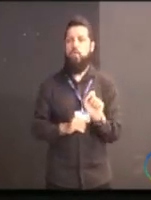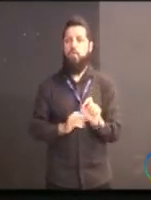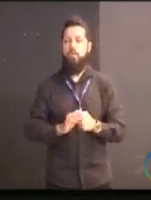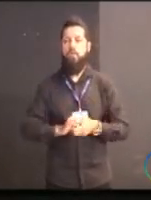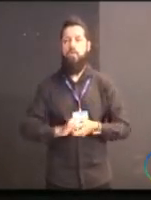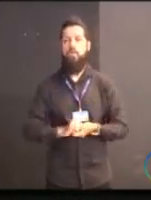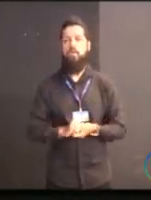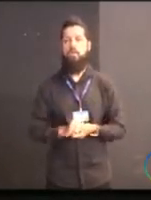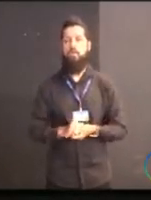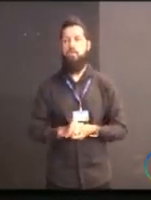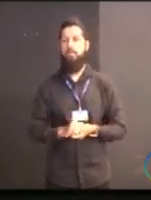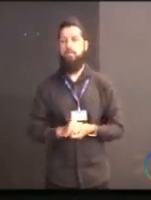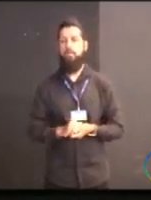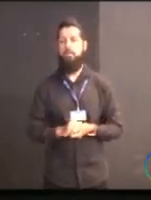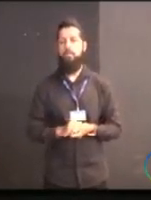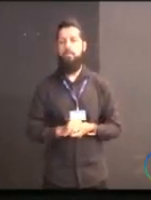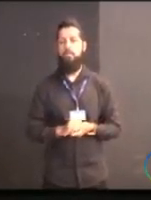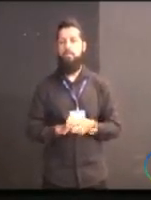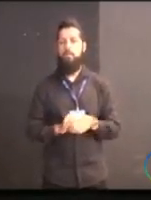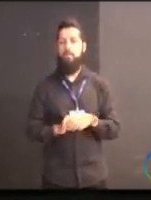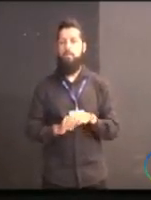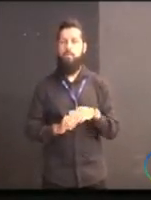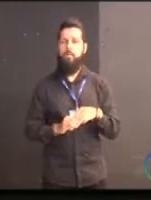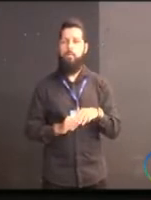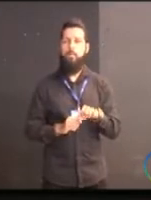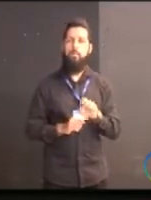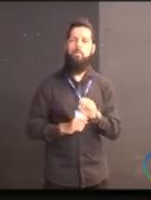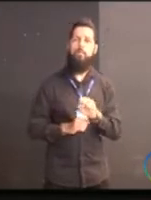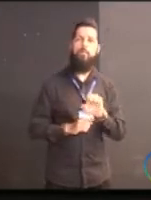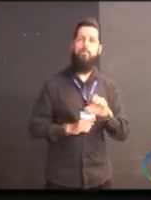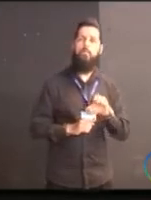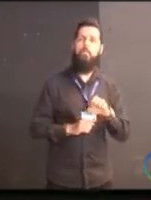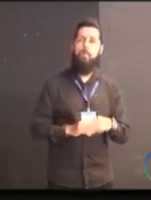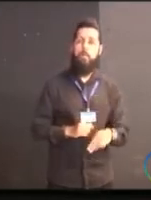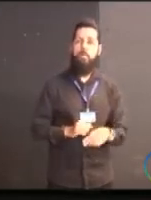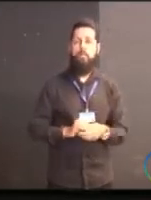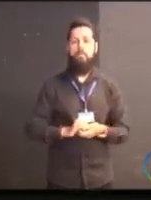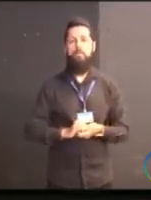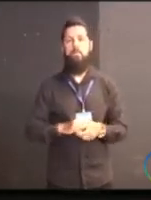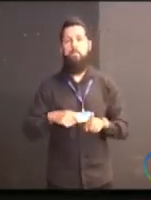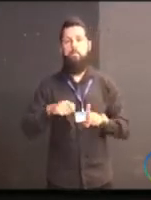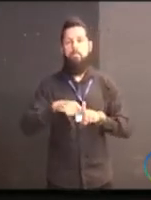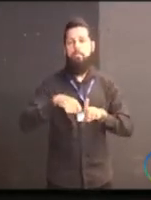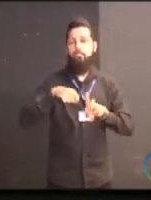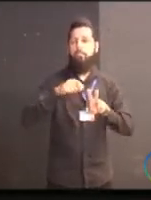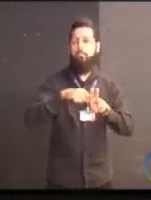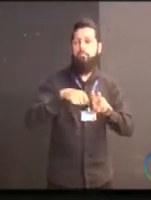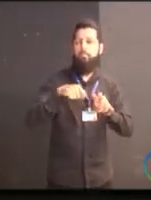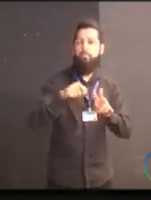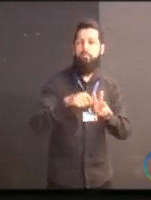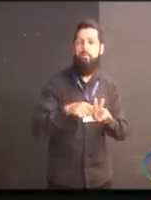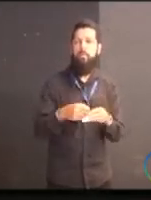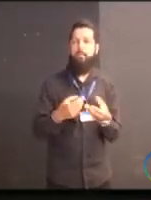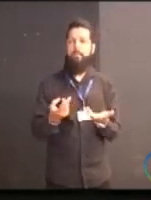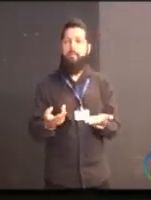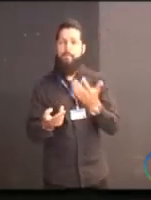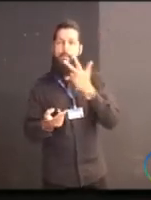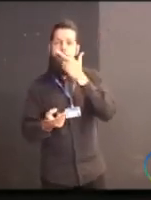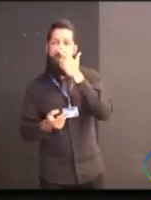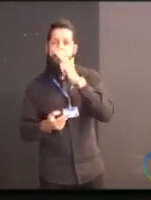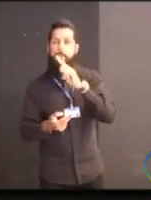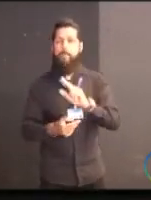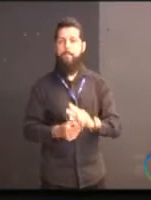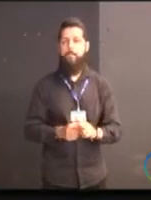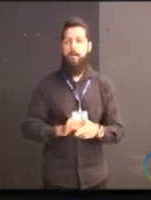afetivos imensos, que parecem iluminados por uma inspiração de